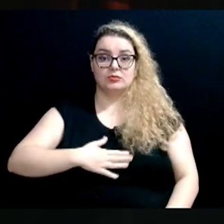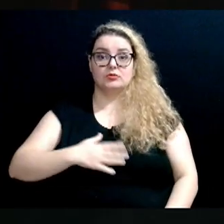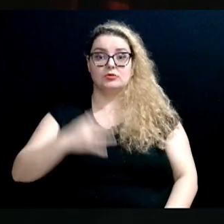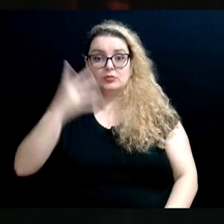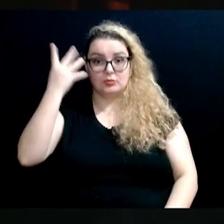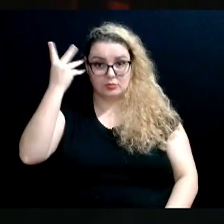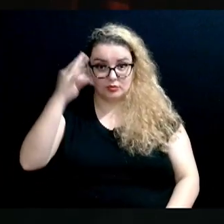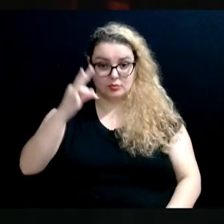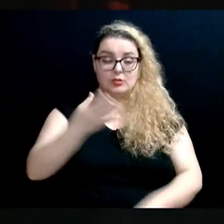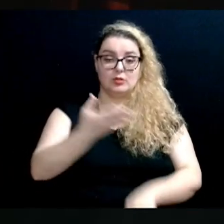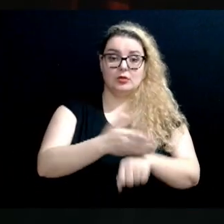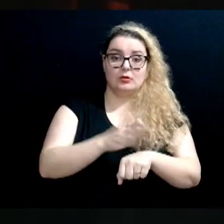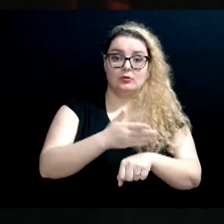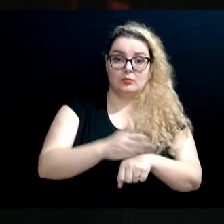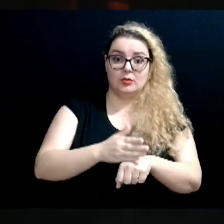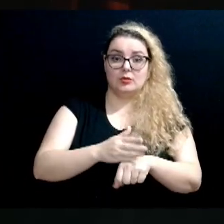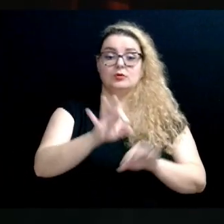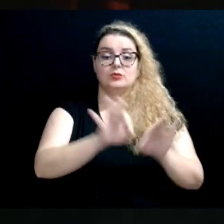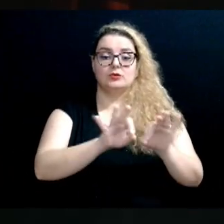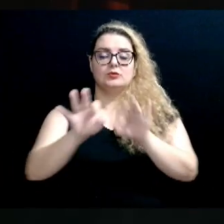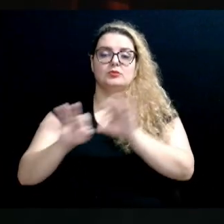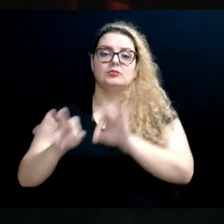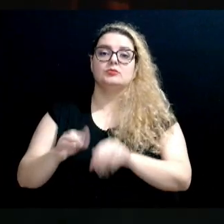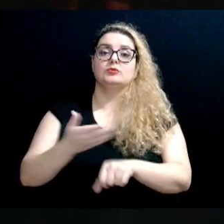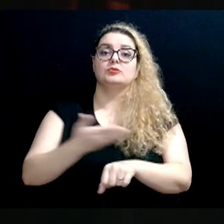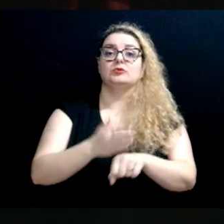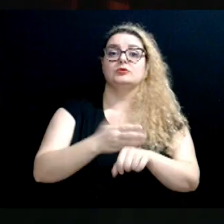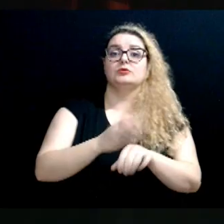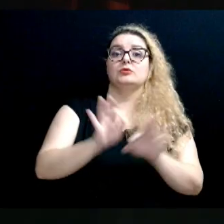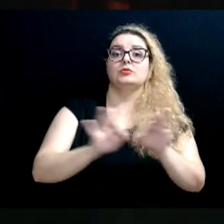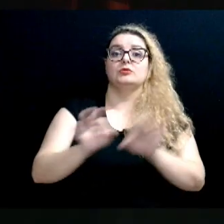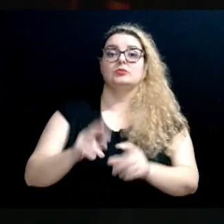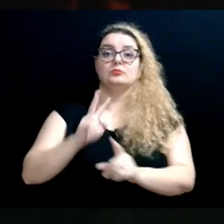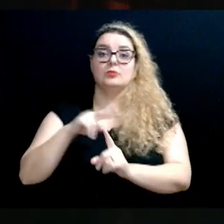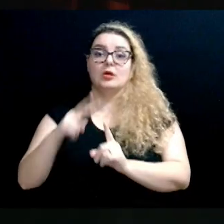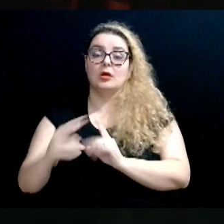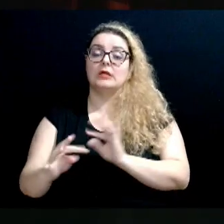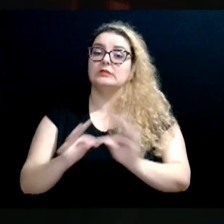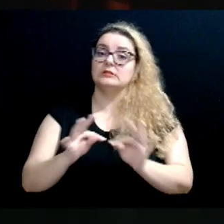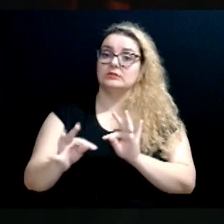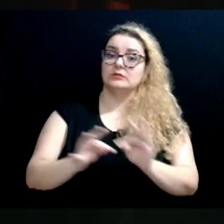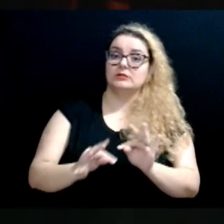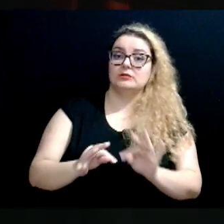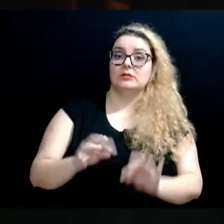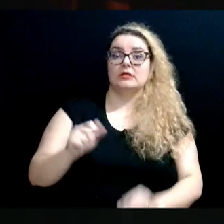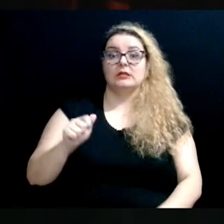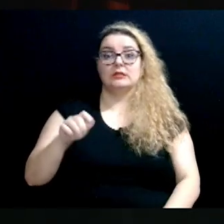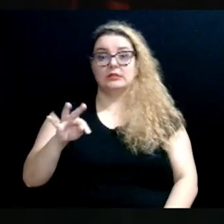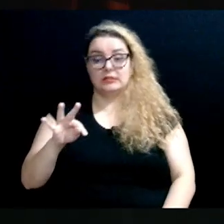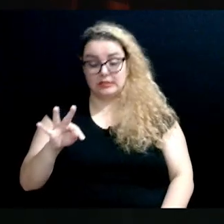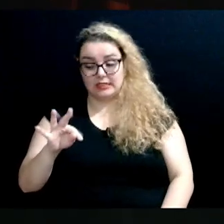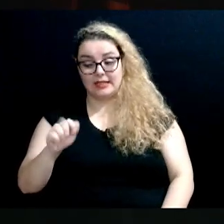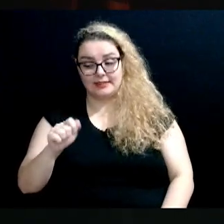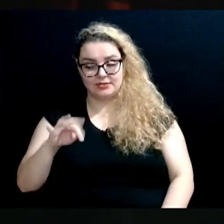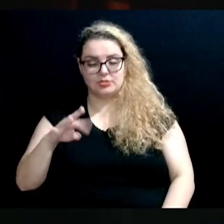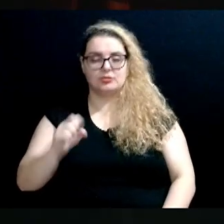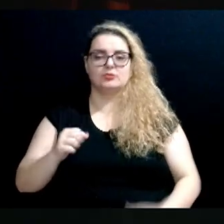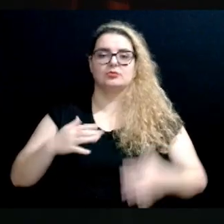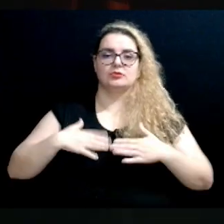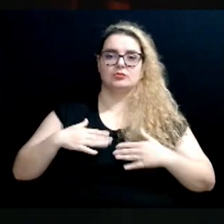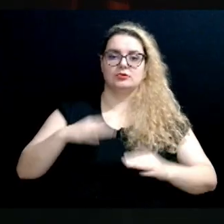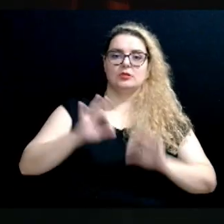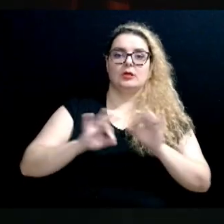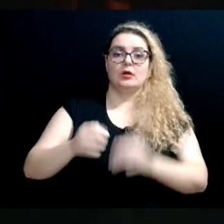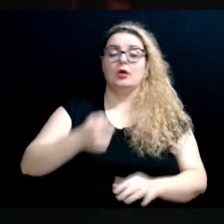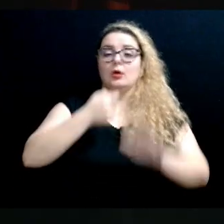tá? Sobre planejamento de treinos, aspectos técnicos e táticos, preparação física, arbitragem e a avaliação